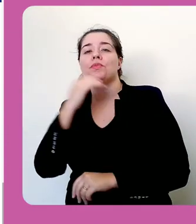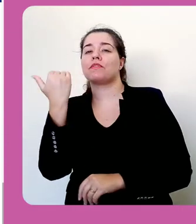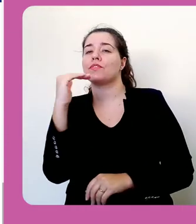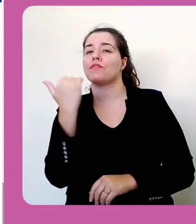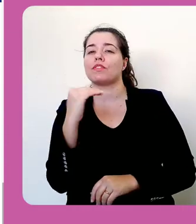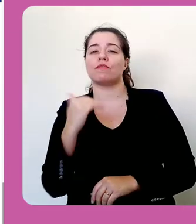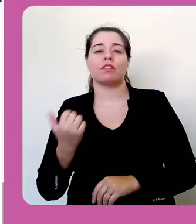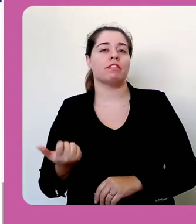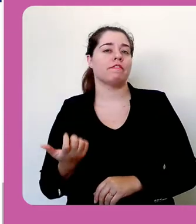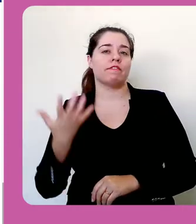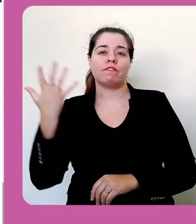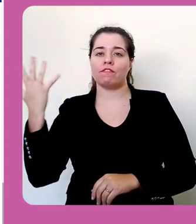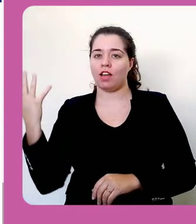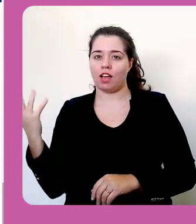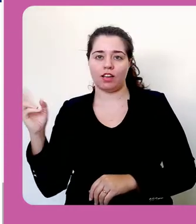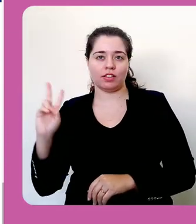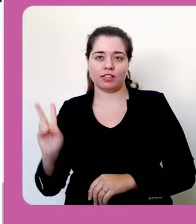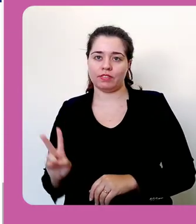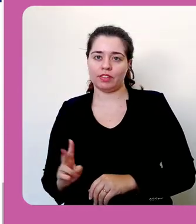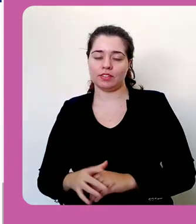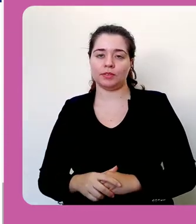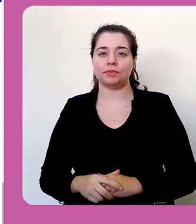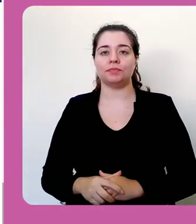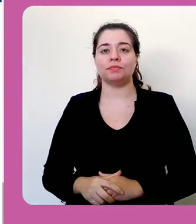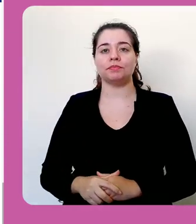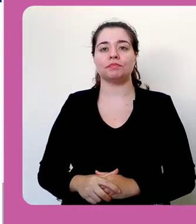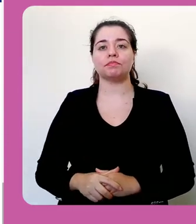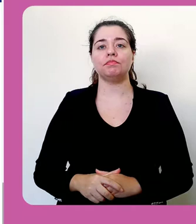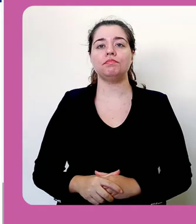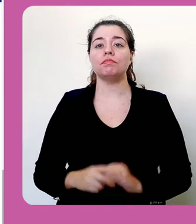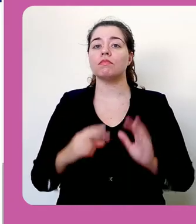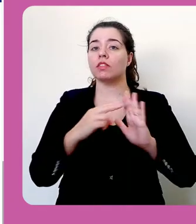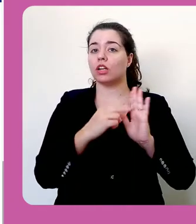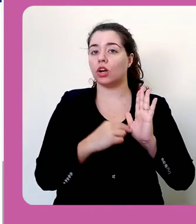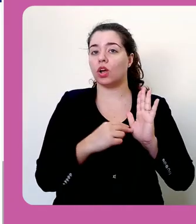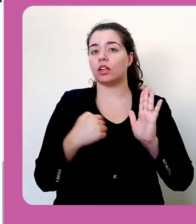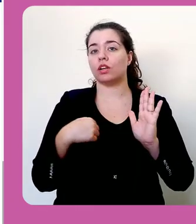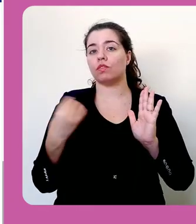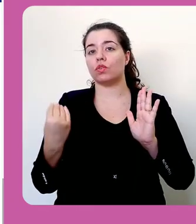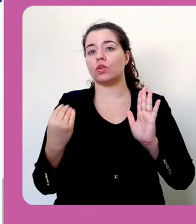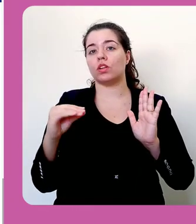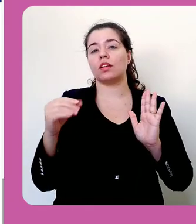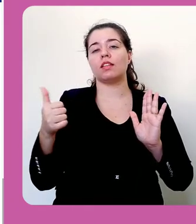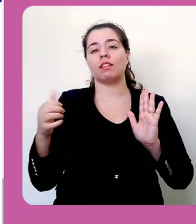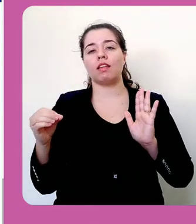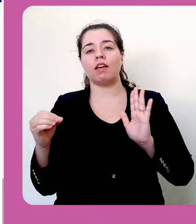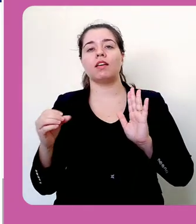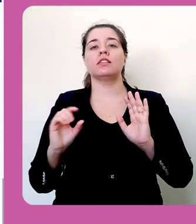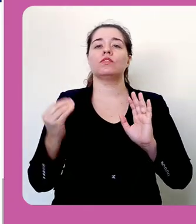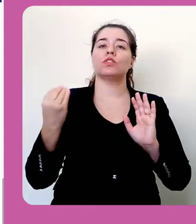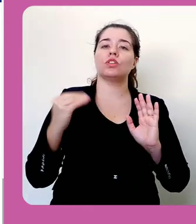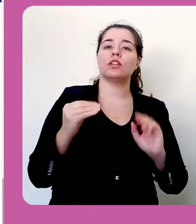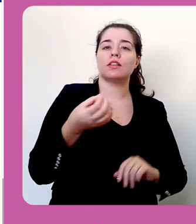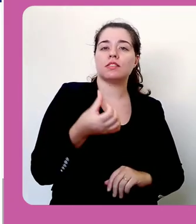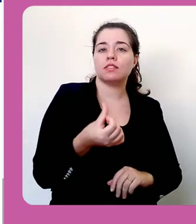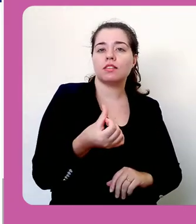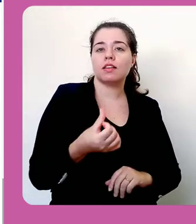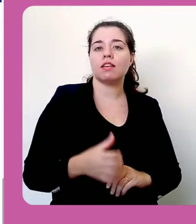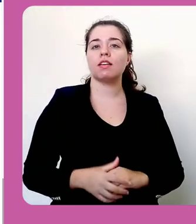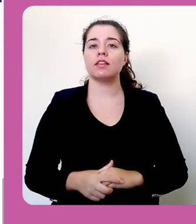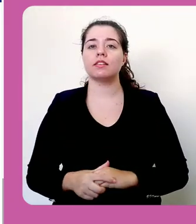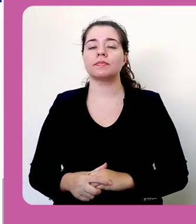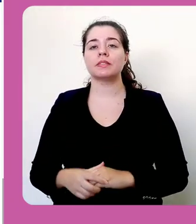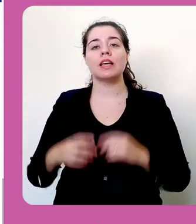6. E é interessante essa marcação, quando você faz isso, pessoal, para usar o fluxo de